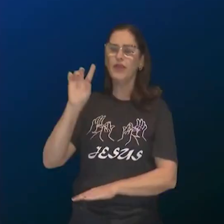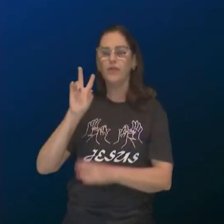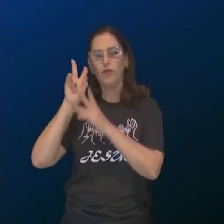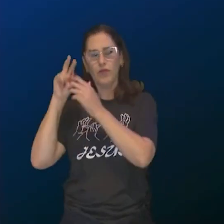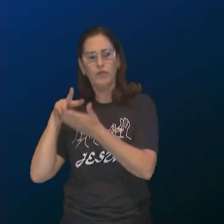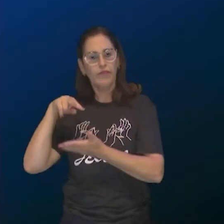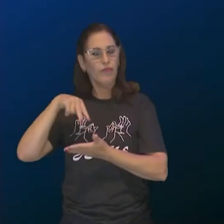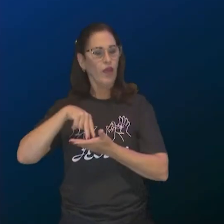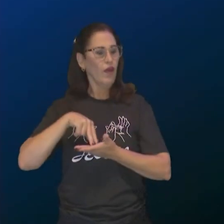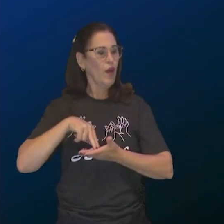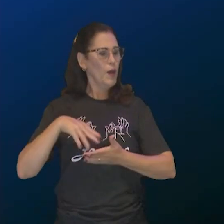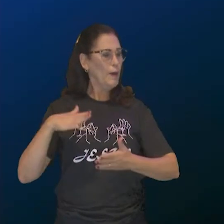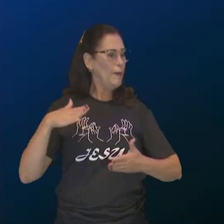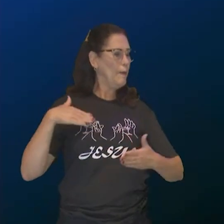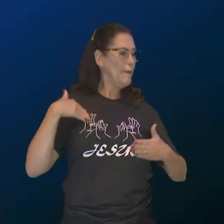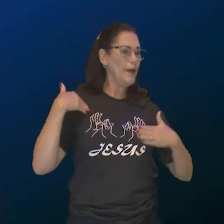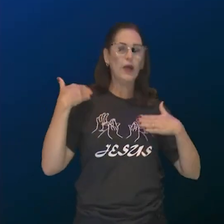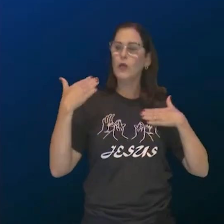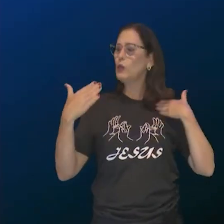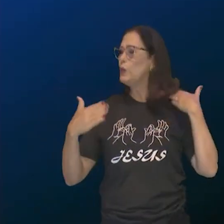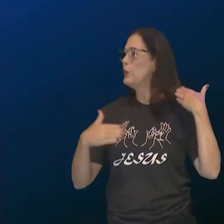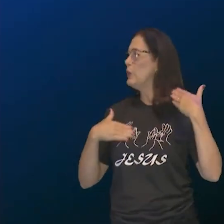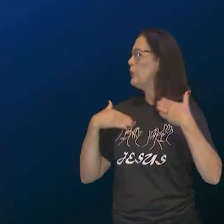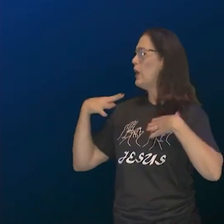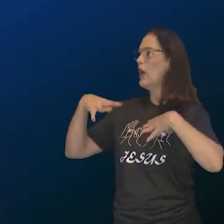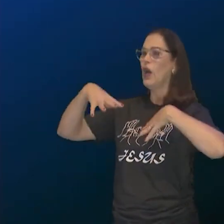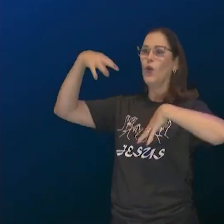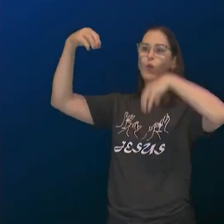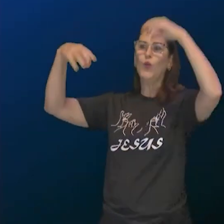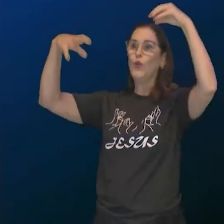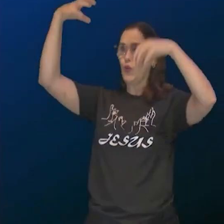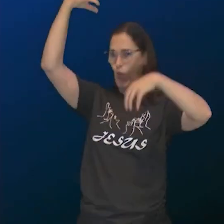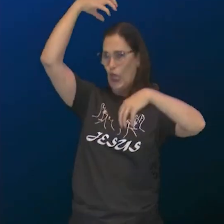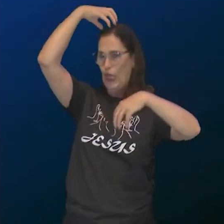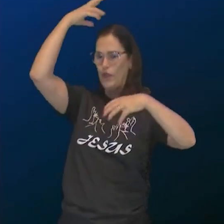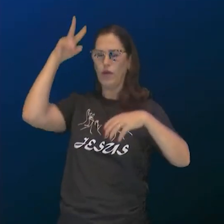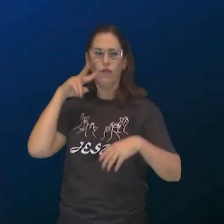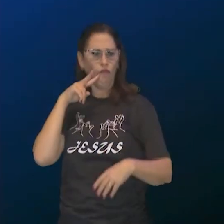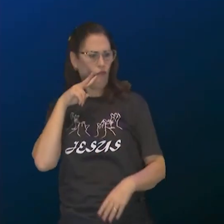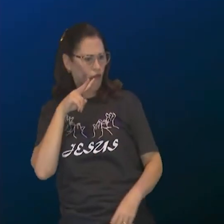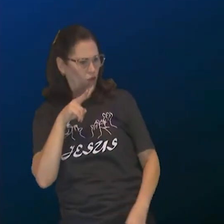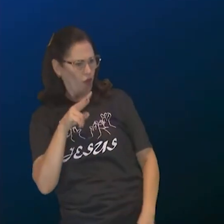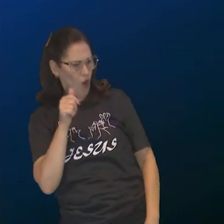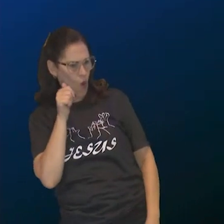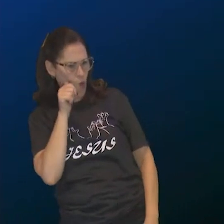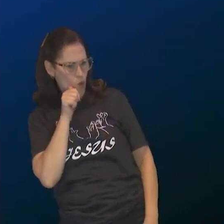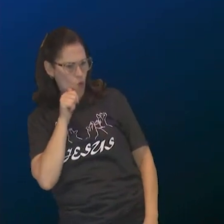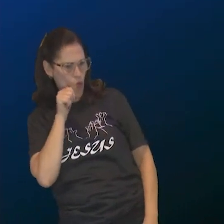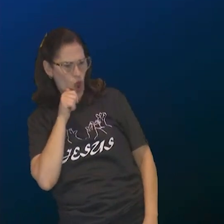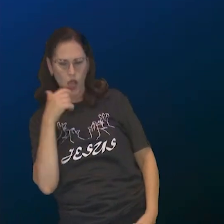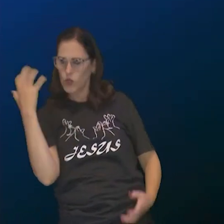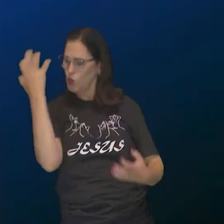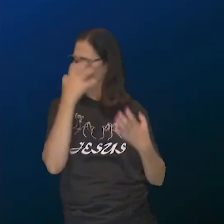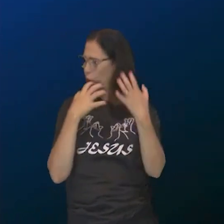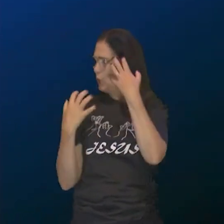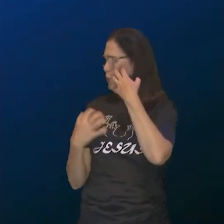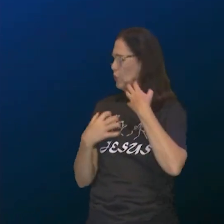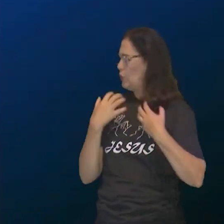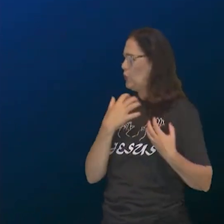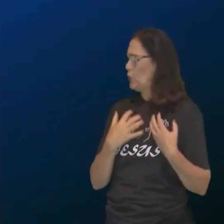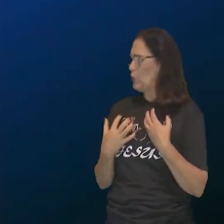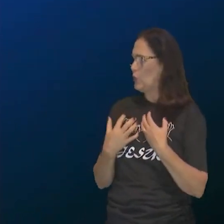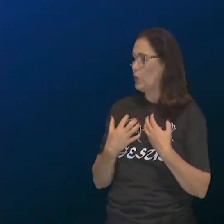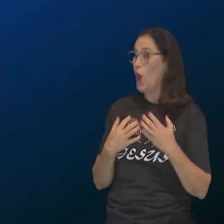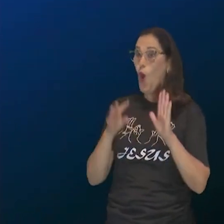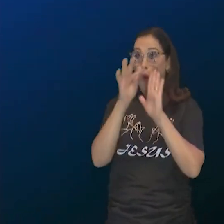andava passeando pelo palácio da casa real. Ele viu então uma mulher tomando banho. Esta mulher,